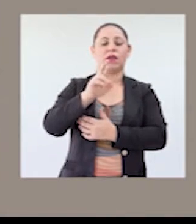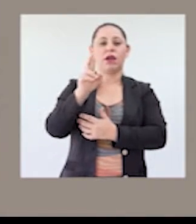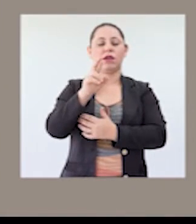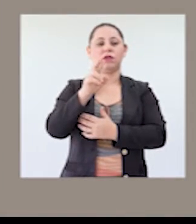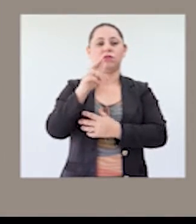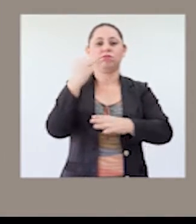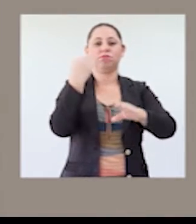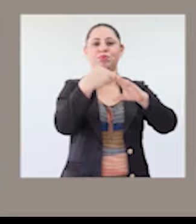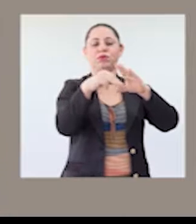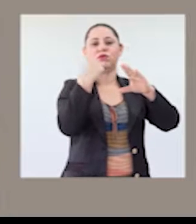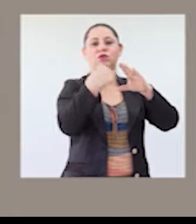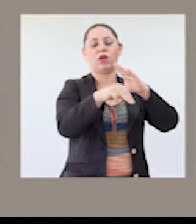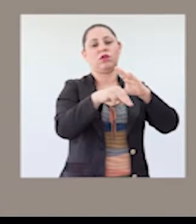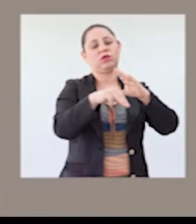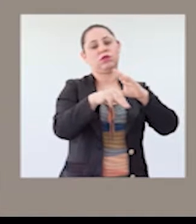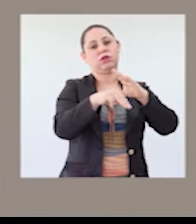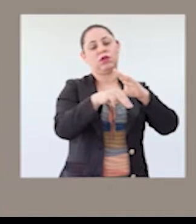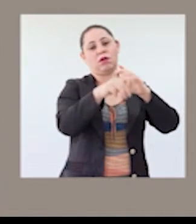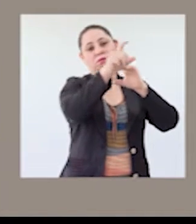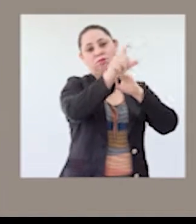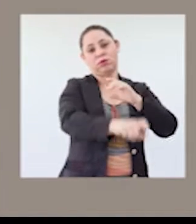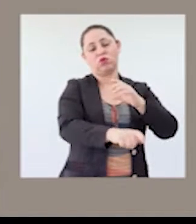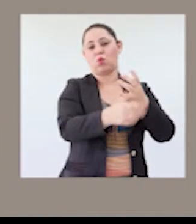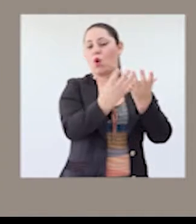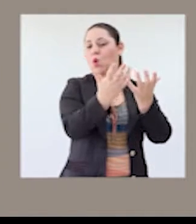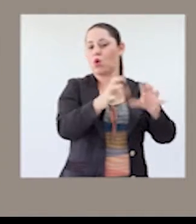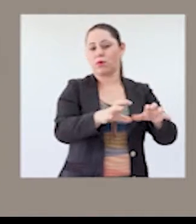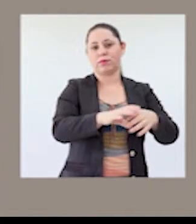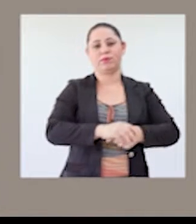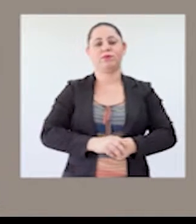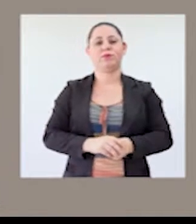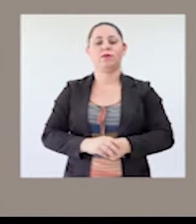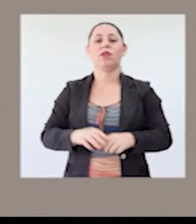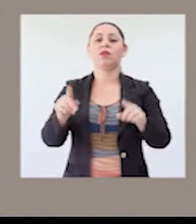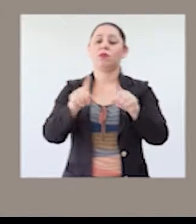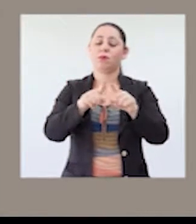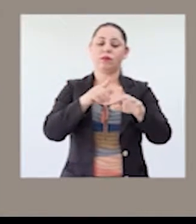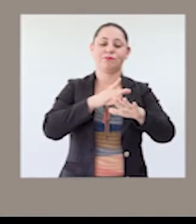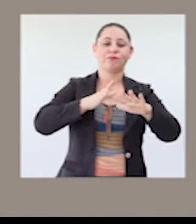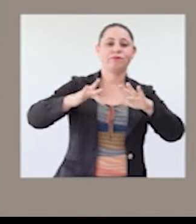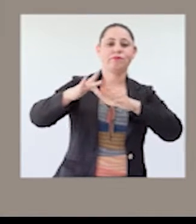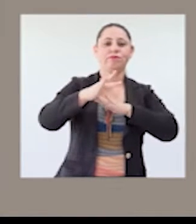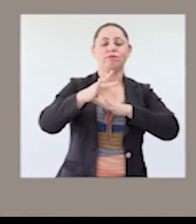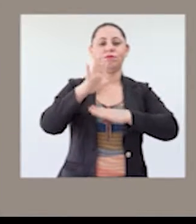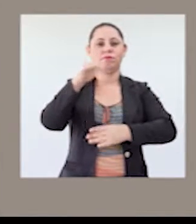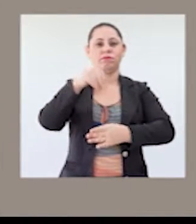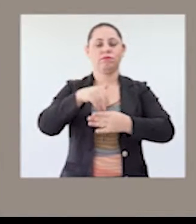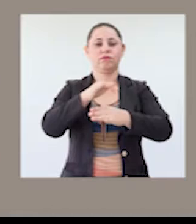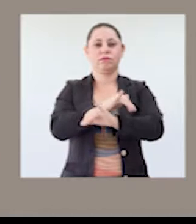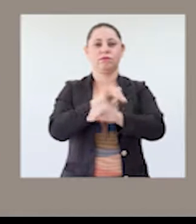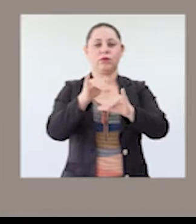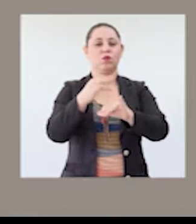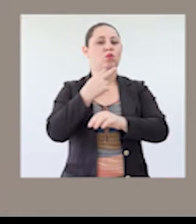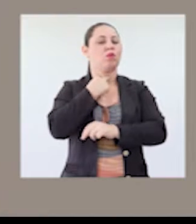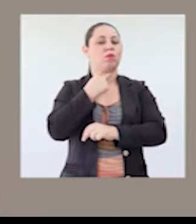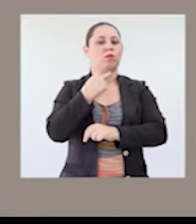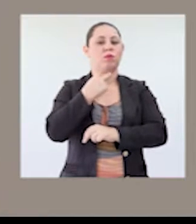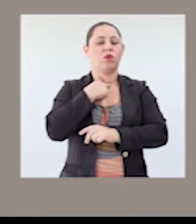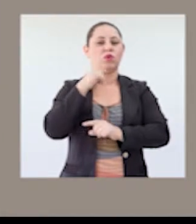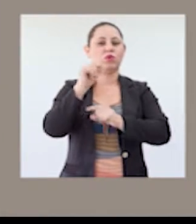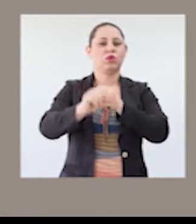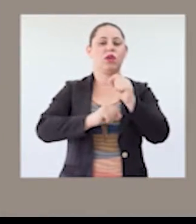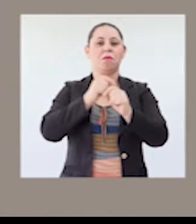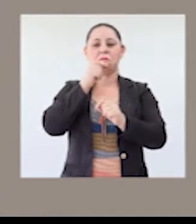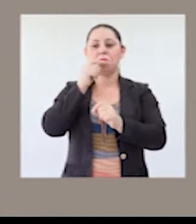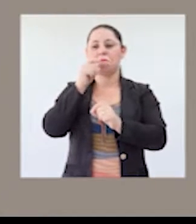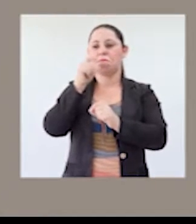mensagem veiculada. E a propaganda ainda veiculada pela internet, ela não pode ter